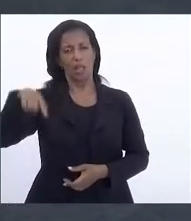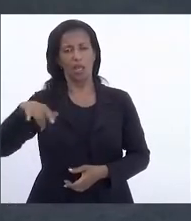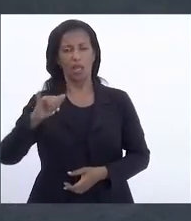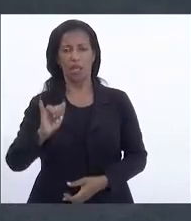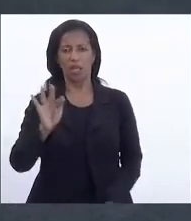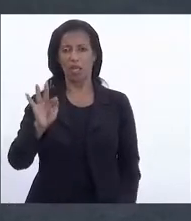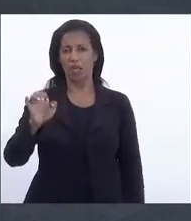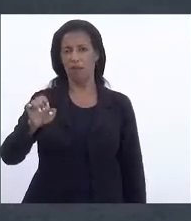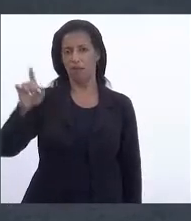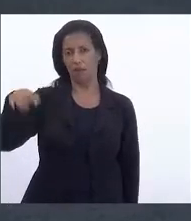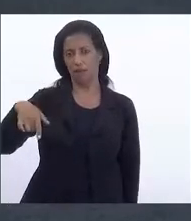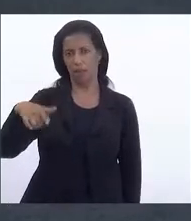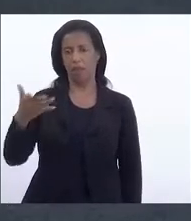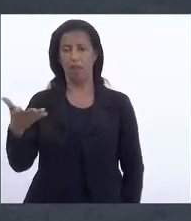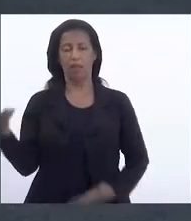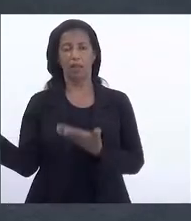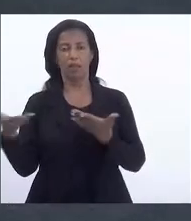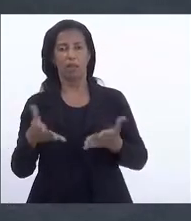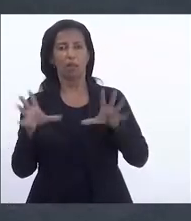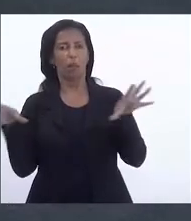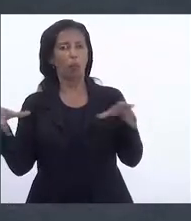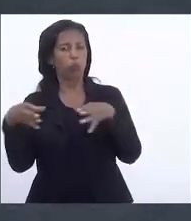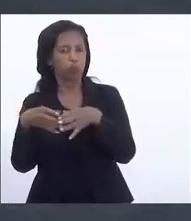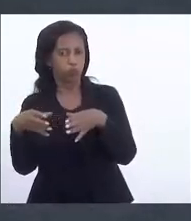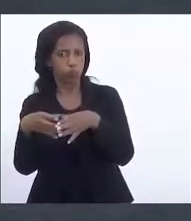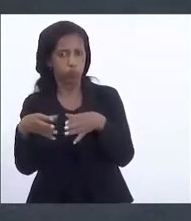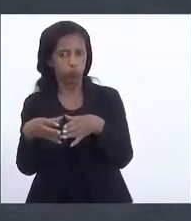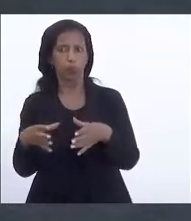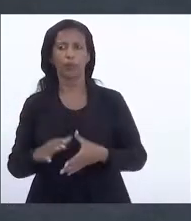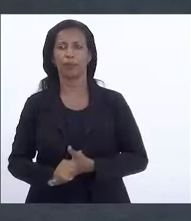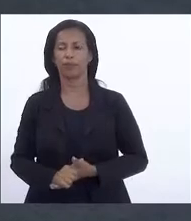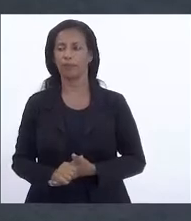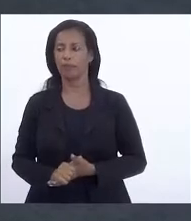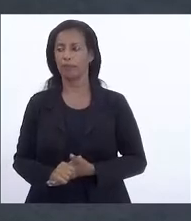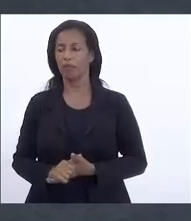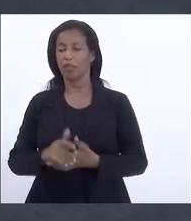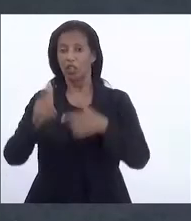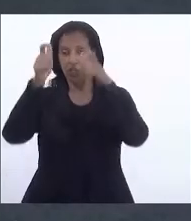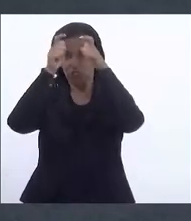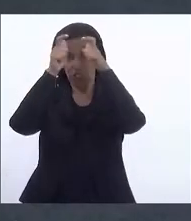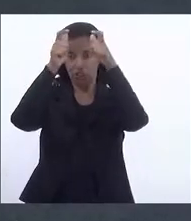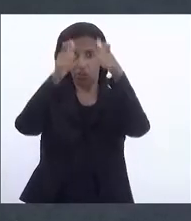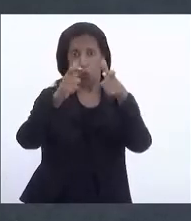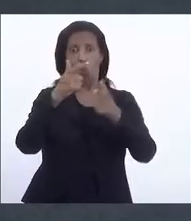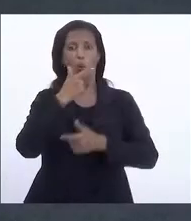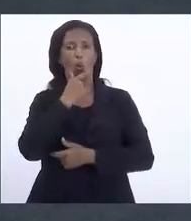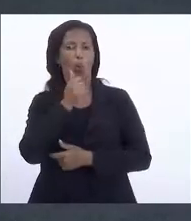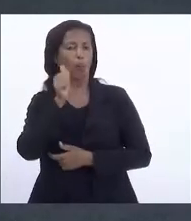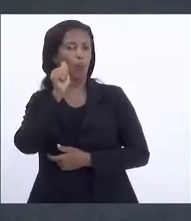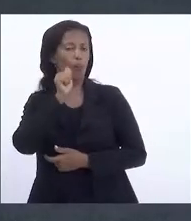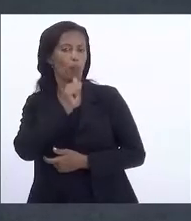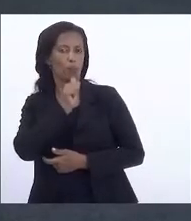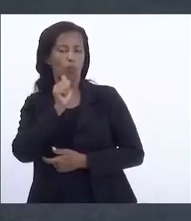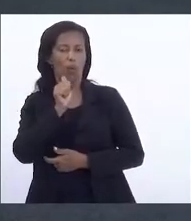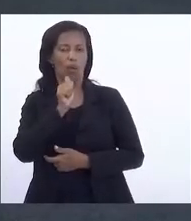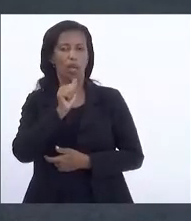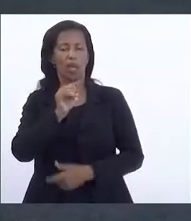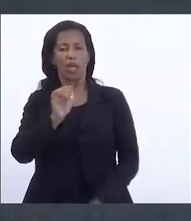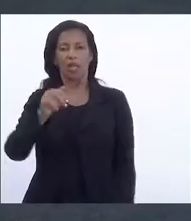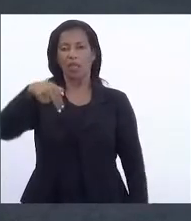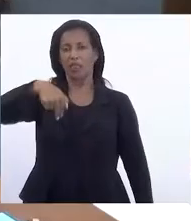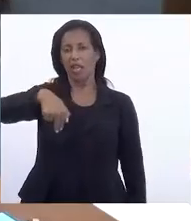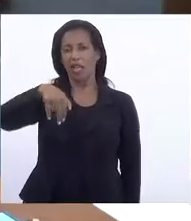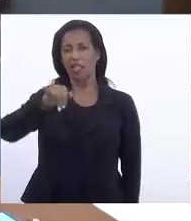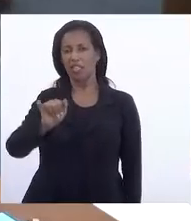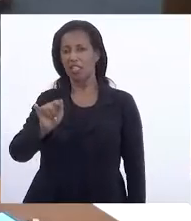Legislativa que farão uma comitiva de reis e rainhas princesas nigerianas